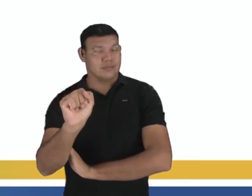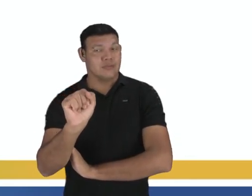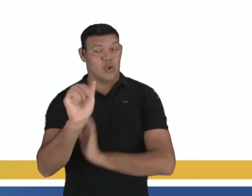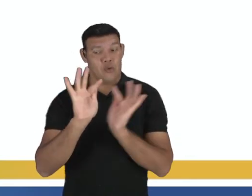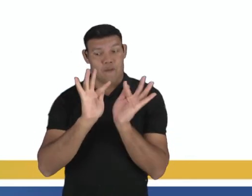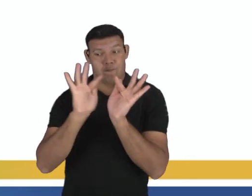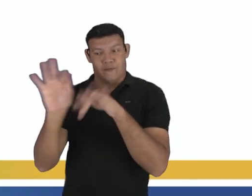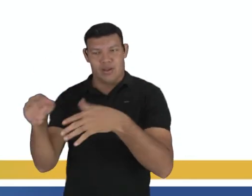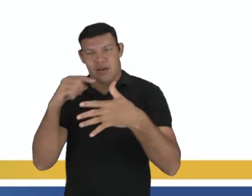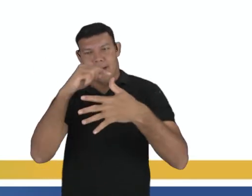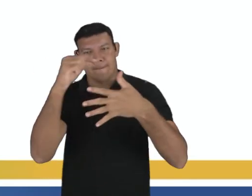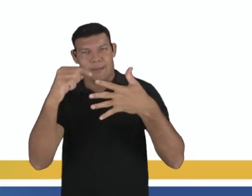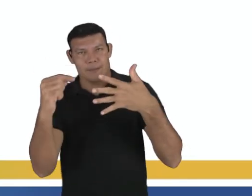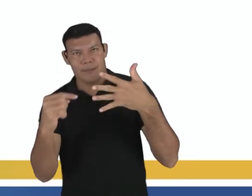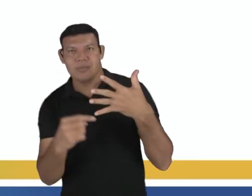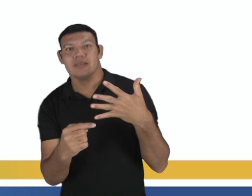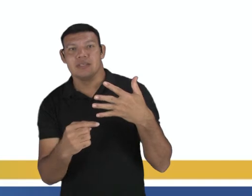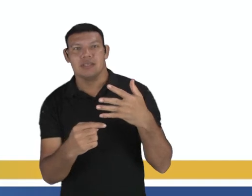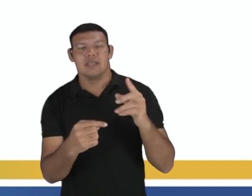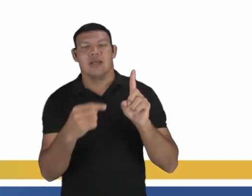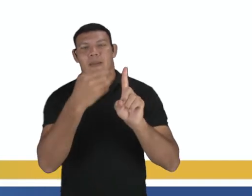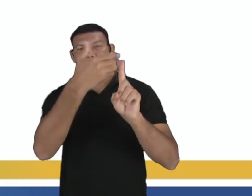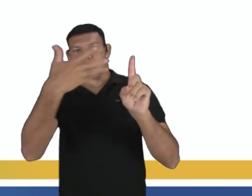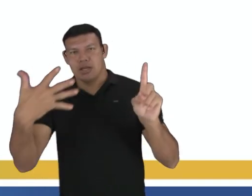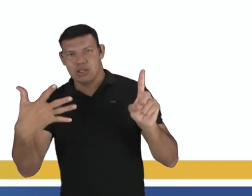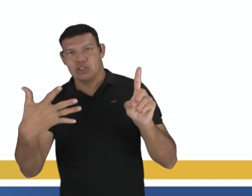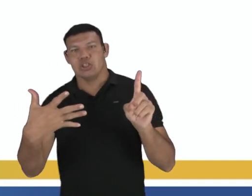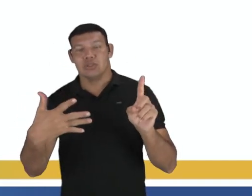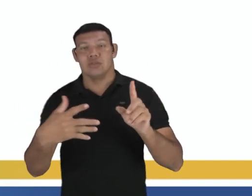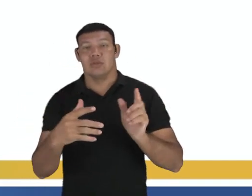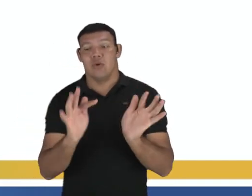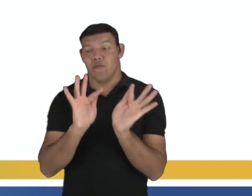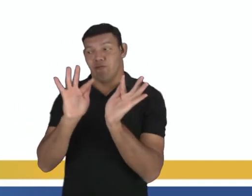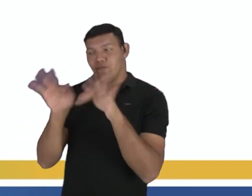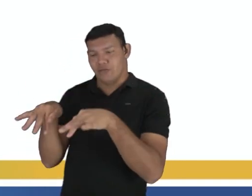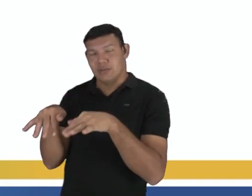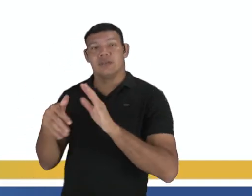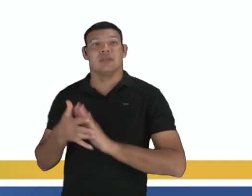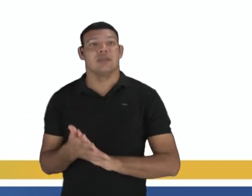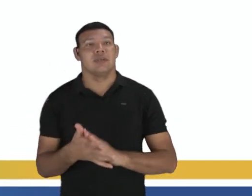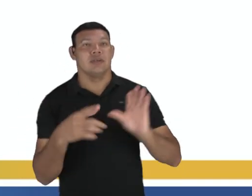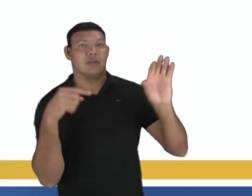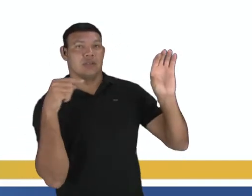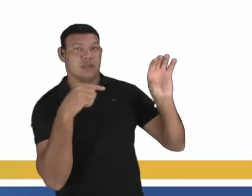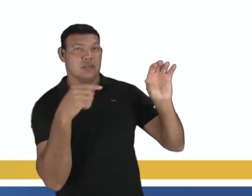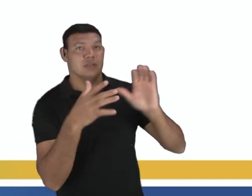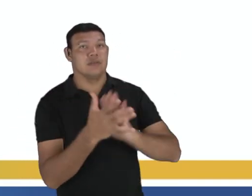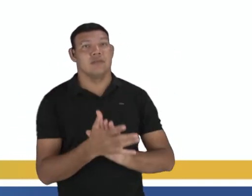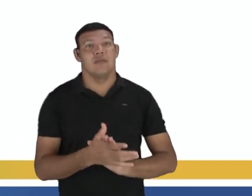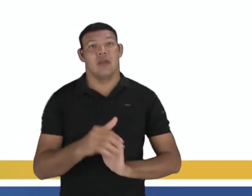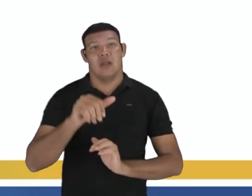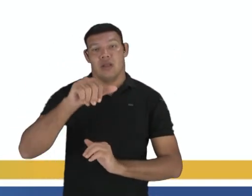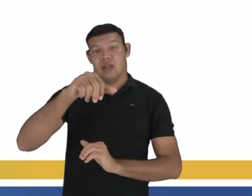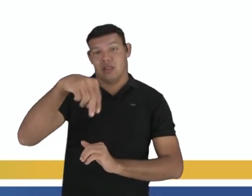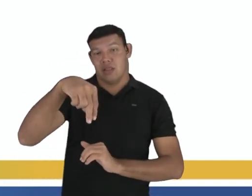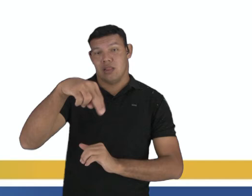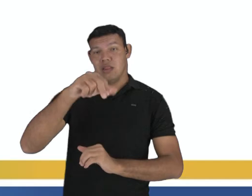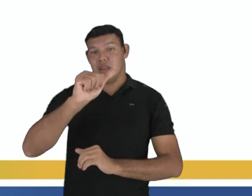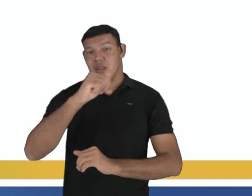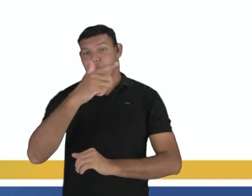conclusão, né? Que é o pois. Na letra C, qual operador nós temos? O mas, o não